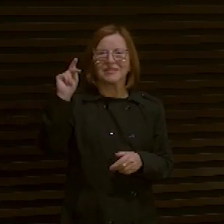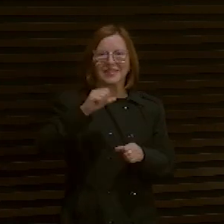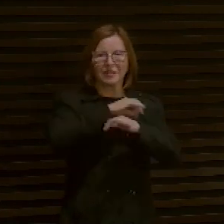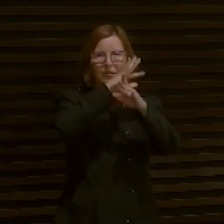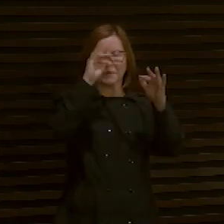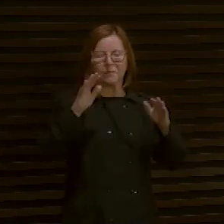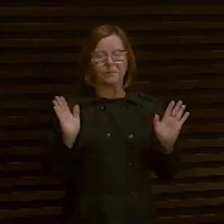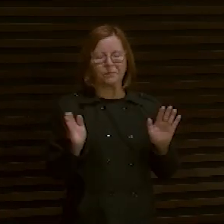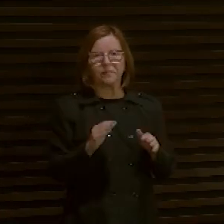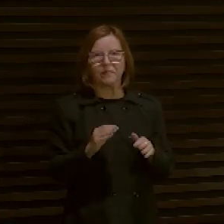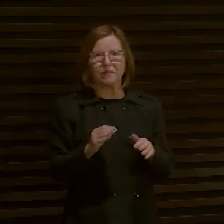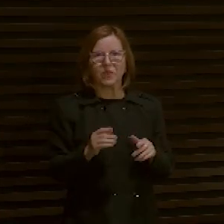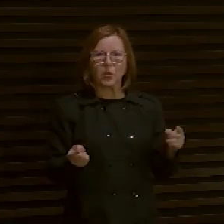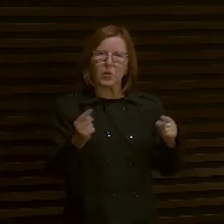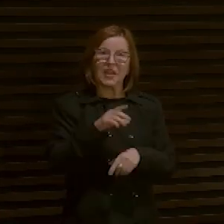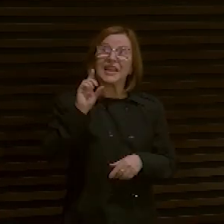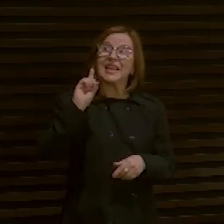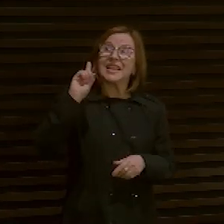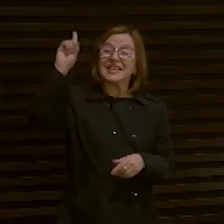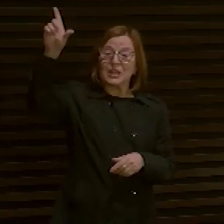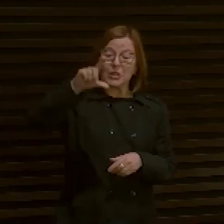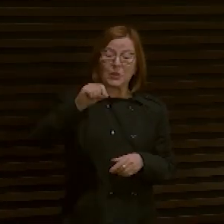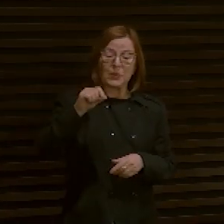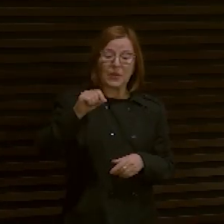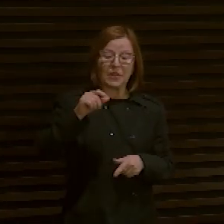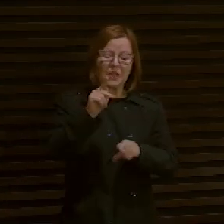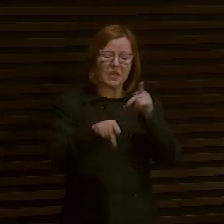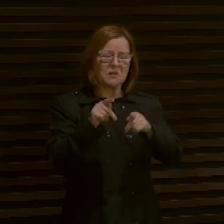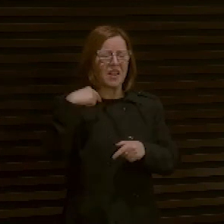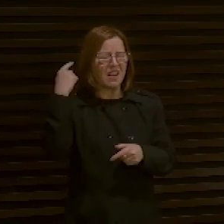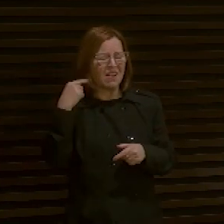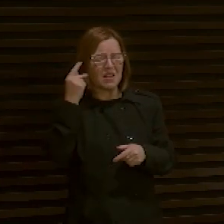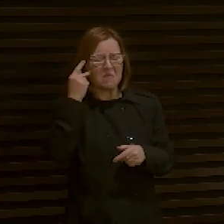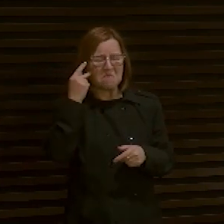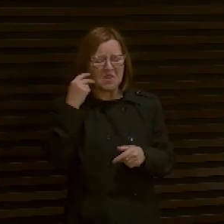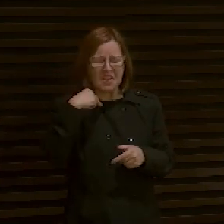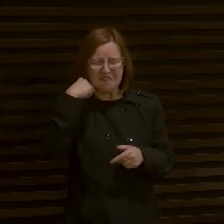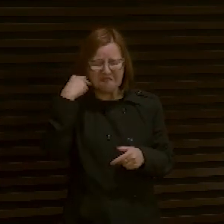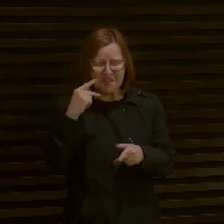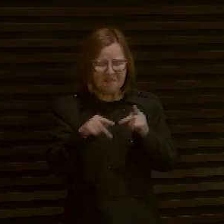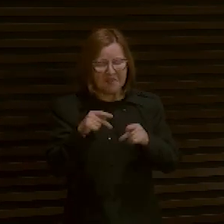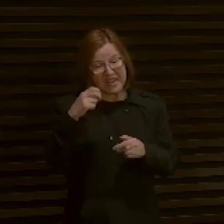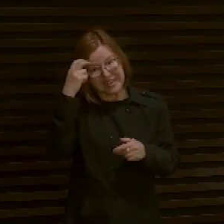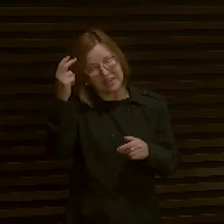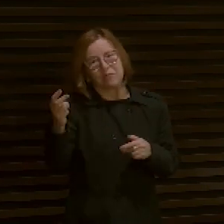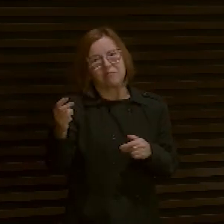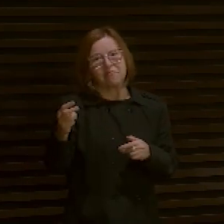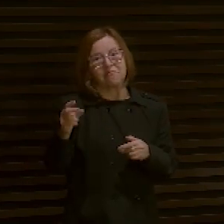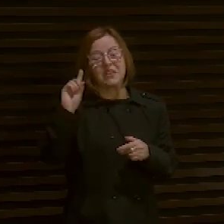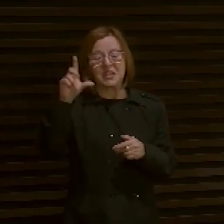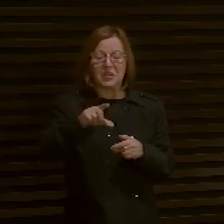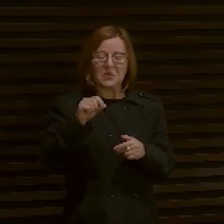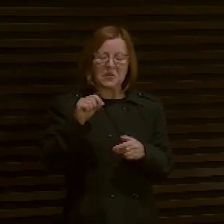Pelo contrário, Deus escolheu as coisas loucas do mundo para envergonhar os sábios, e escolheu as coisas fracas do